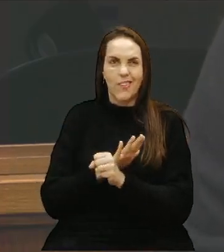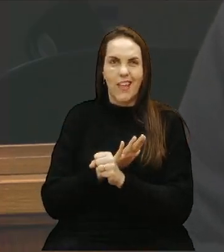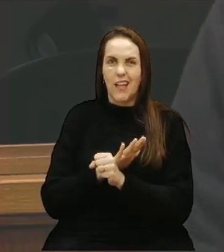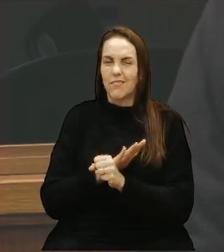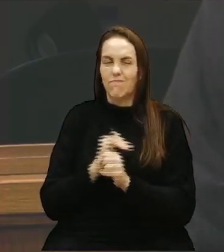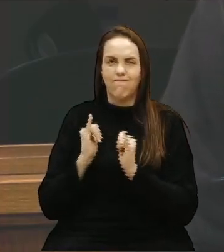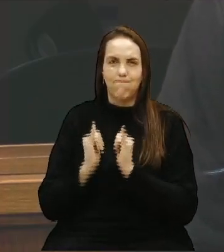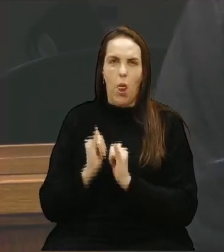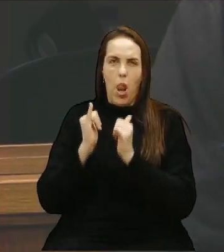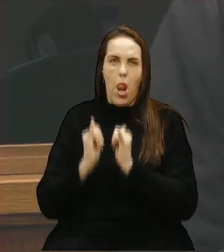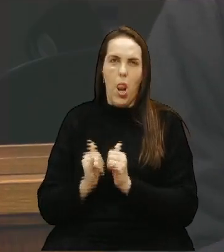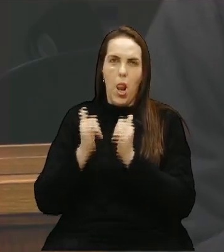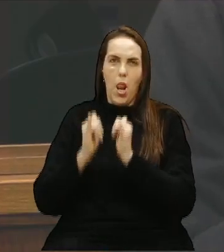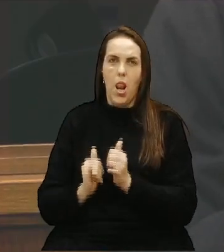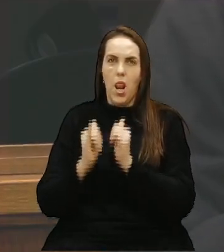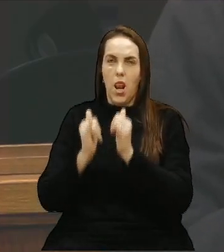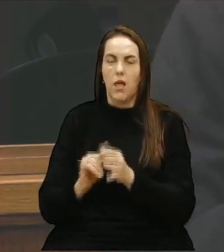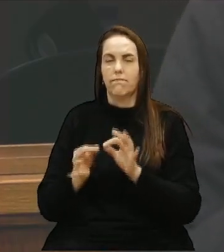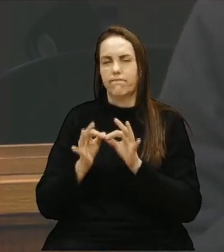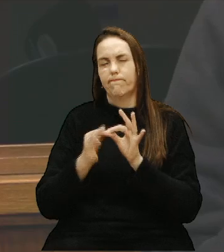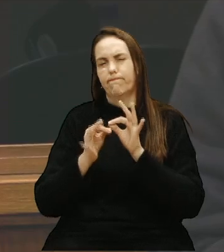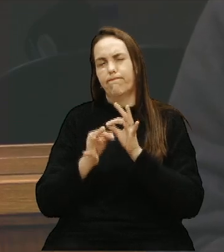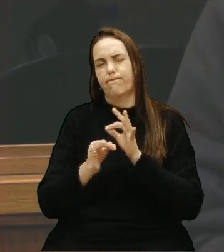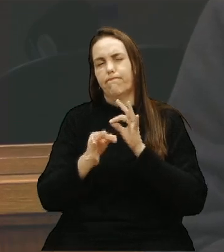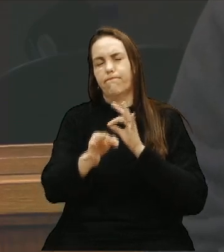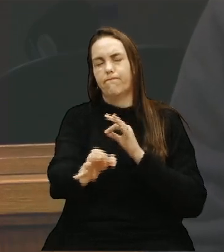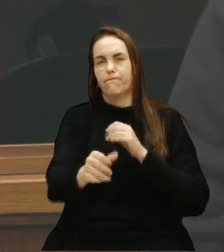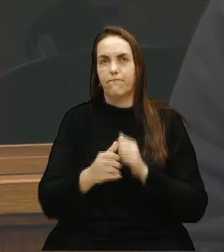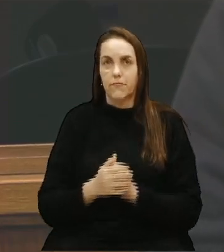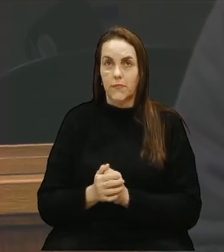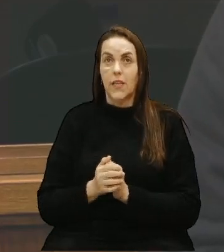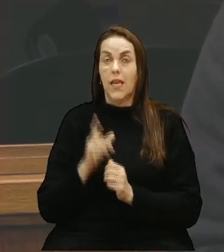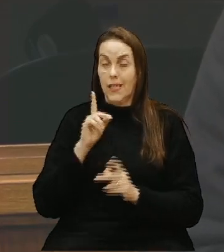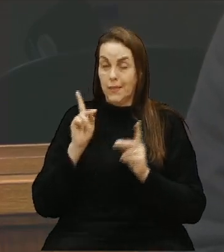lotado, né, vereador? Um trajeto grande, longo, o pessoal tem